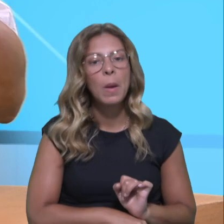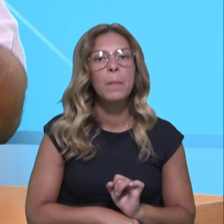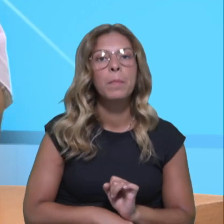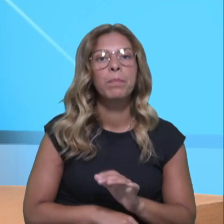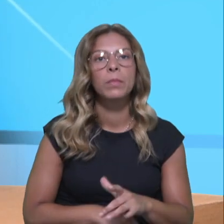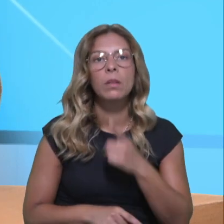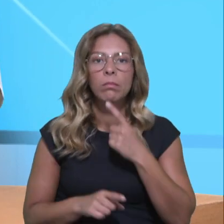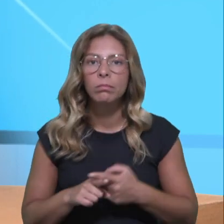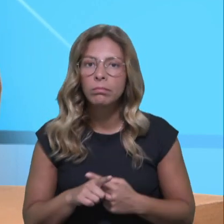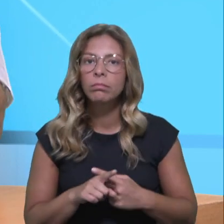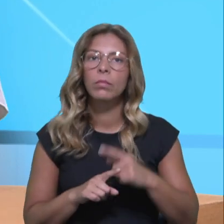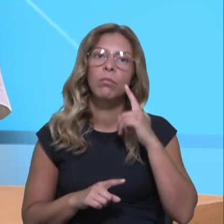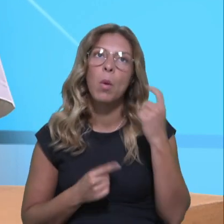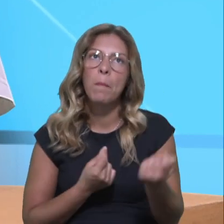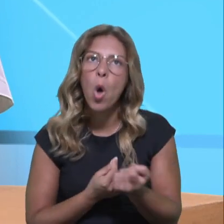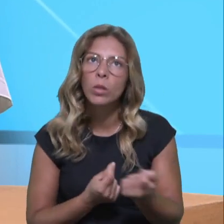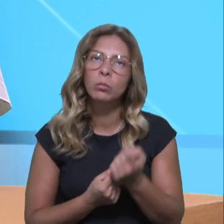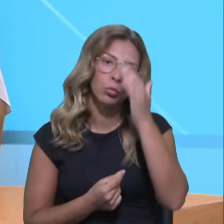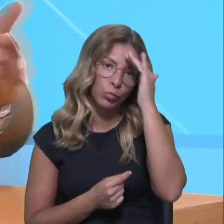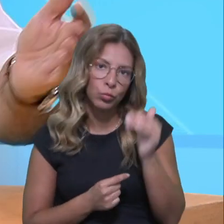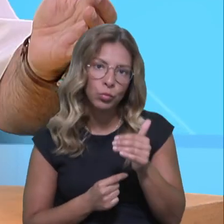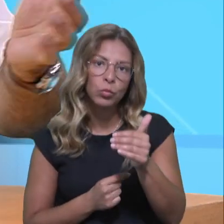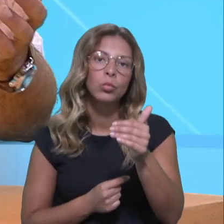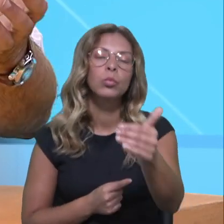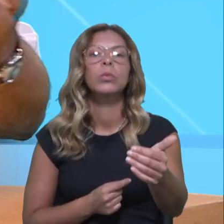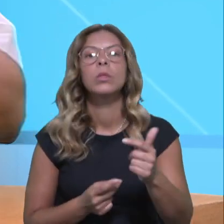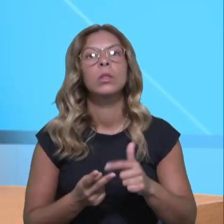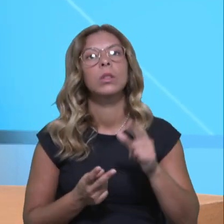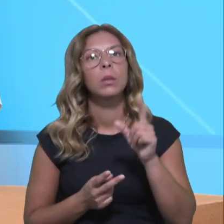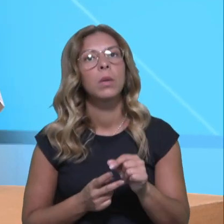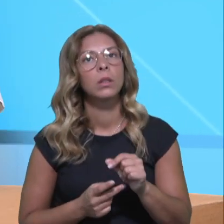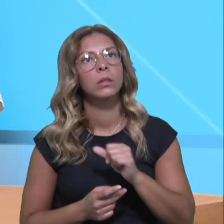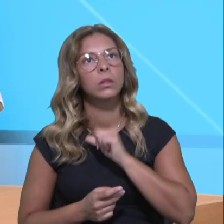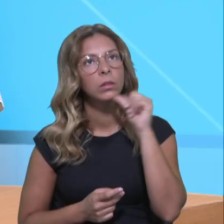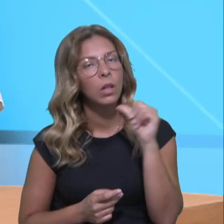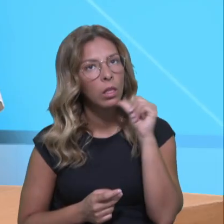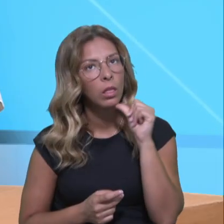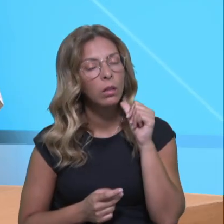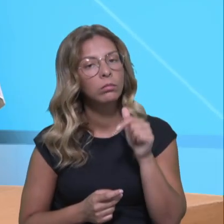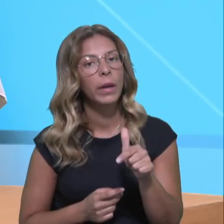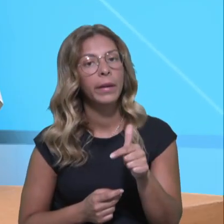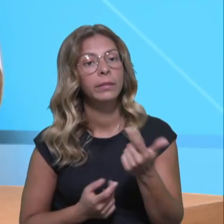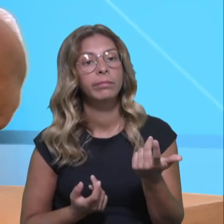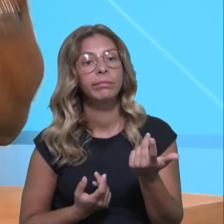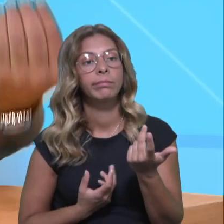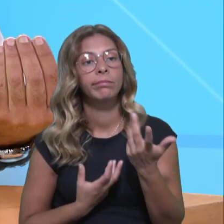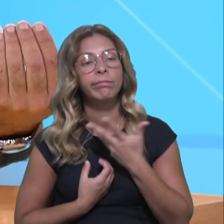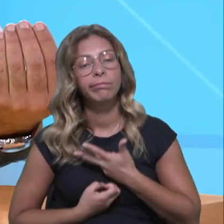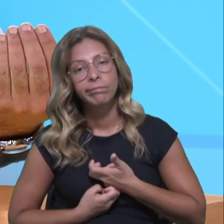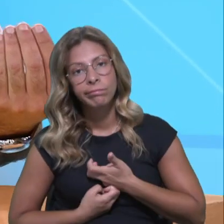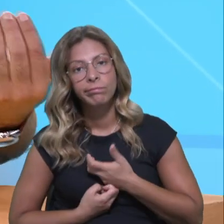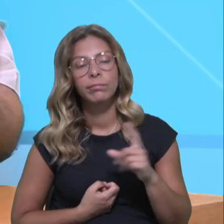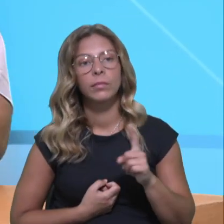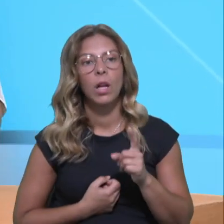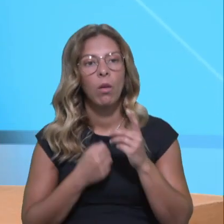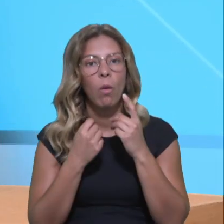relação fraterna, próxima e amiga. E depois a grande súplica de não nos deixar cair na tentação, que é o que depois nos